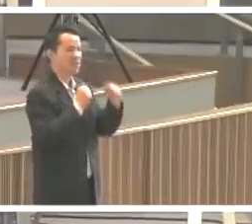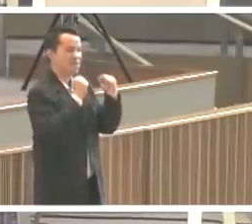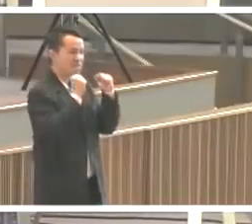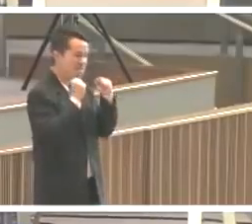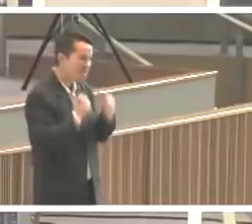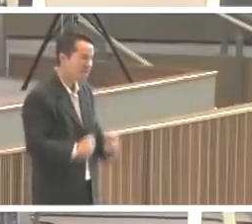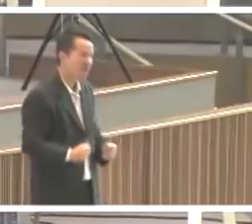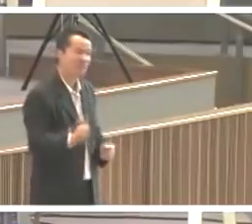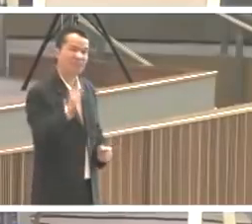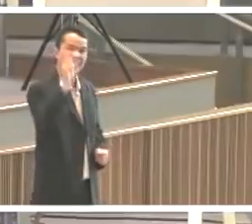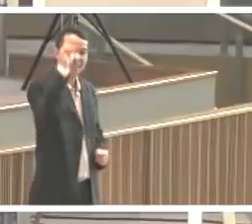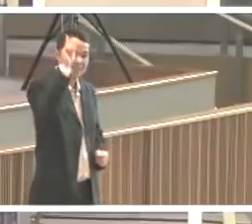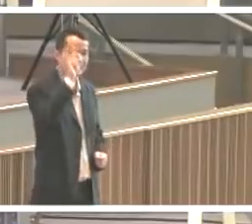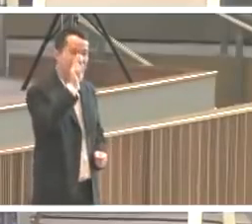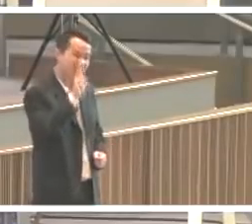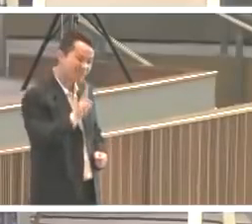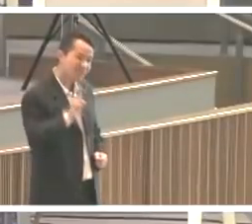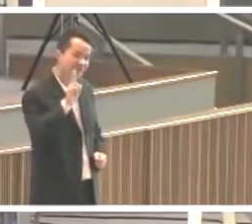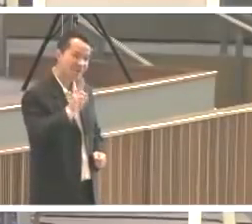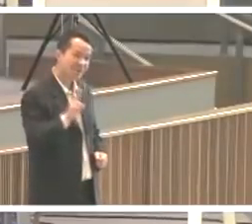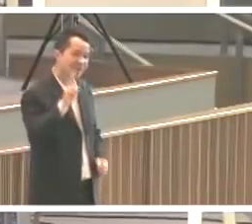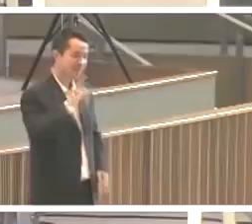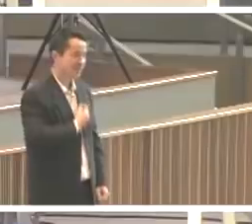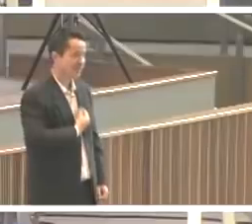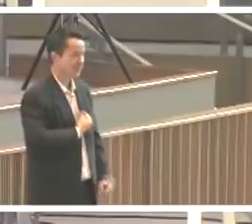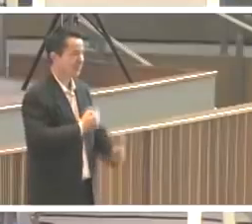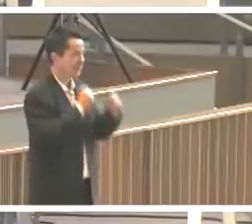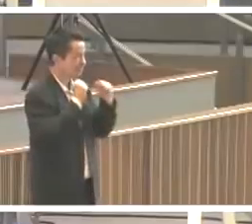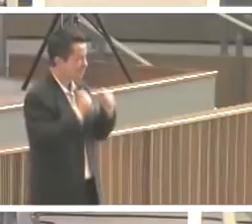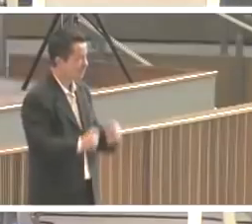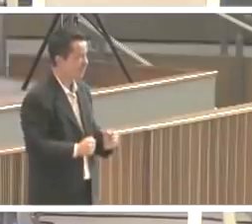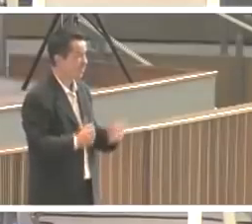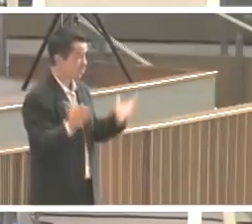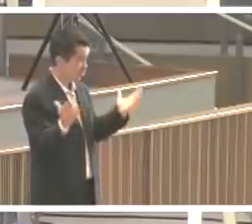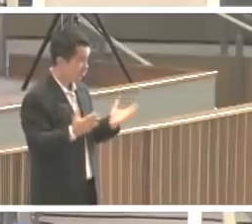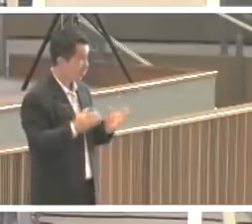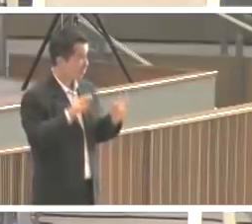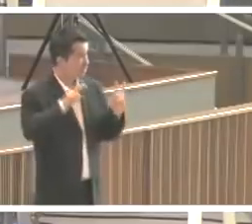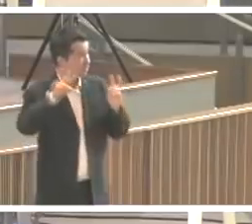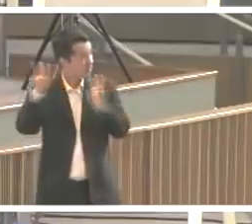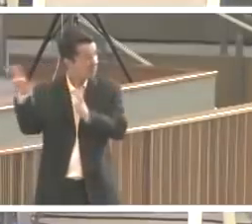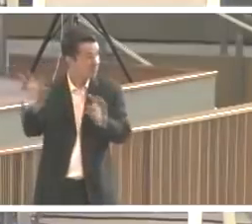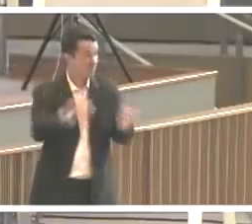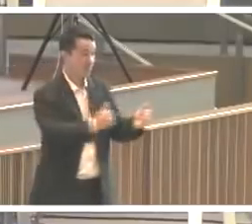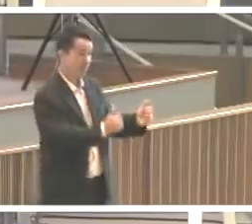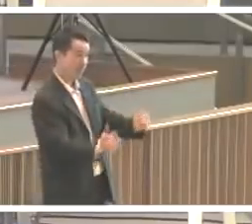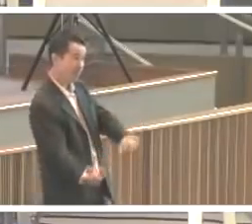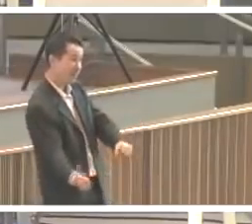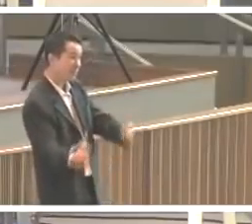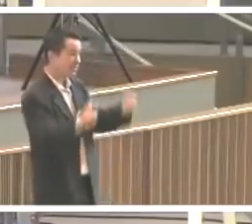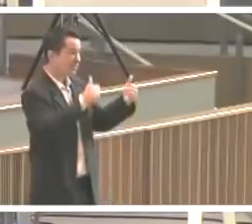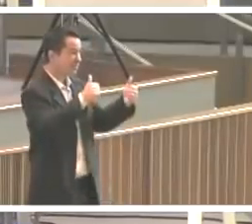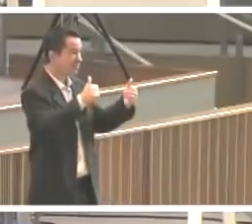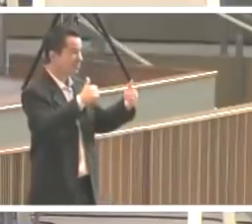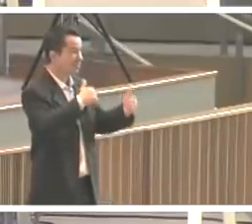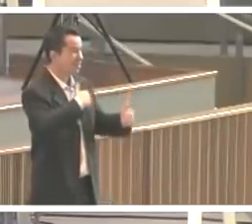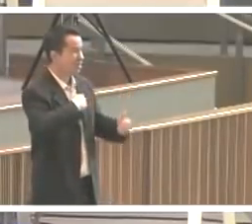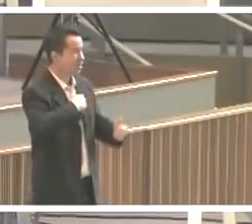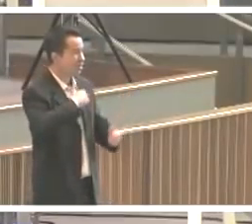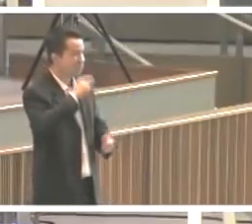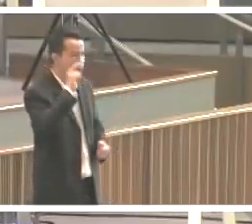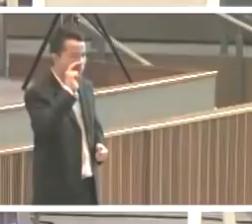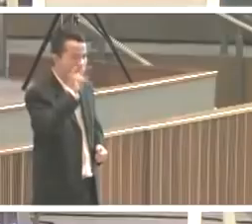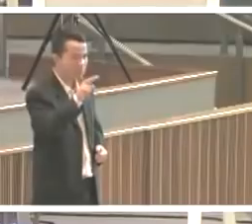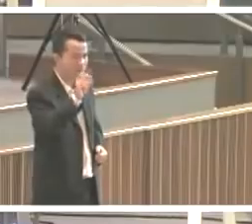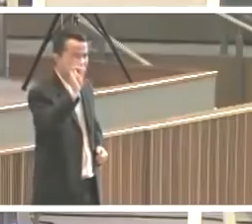que eu sou. Então, quando eu vi os batismos todos acontecendo aqui, eu quero dizer, cada uma